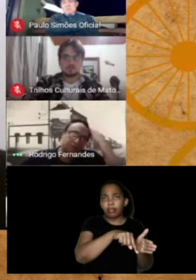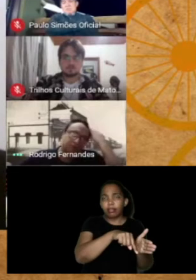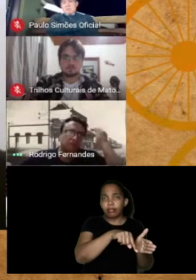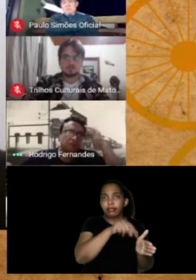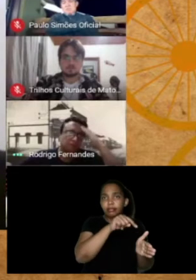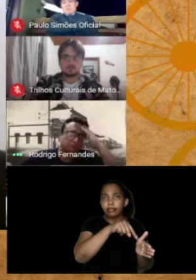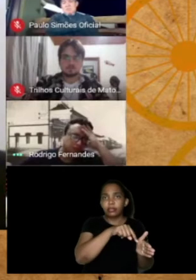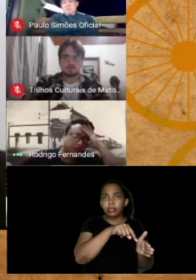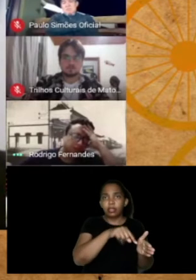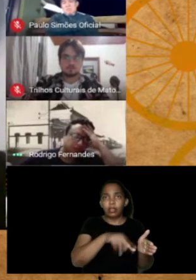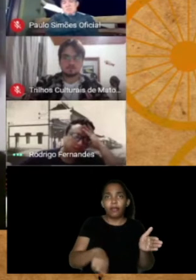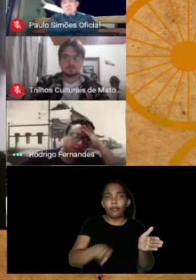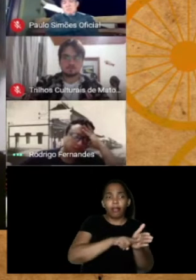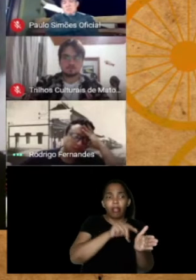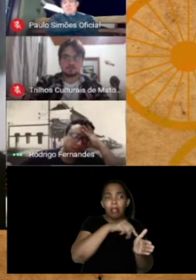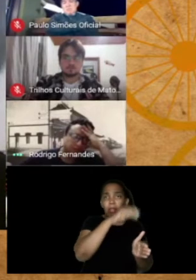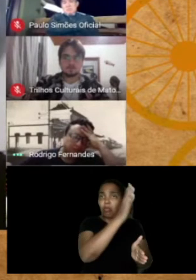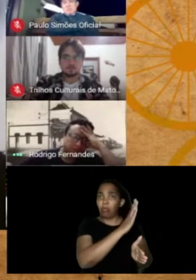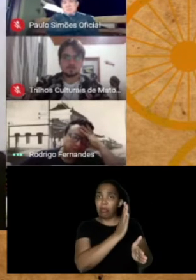uma estação tão